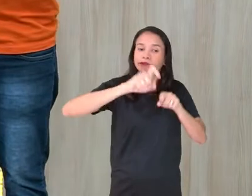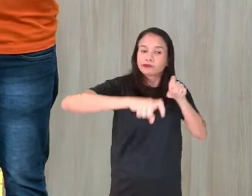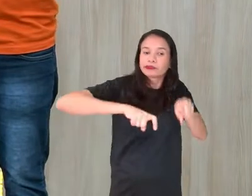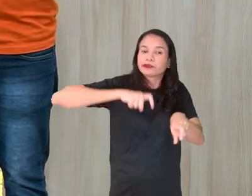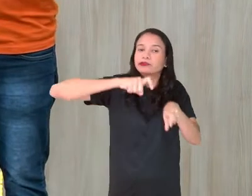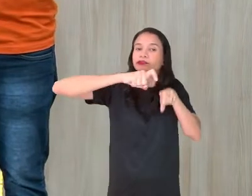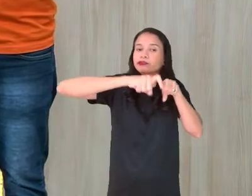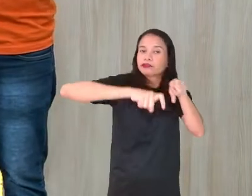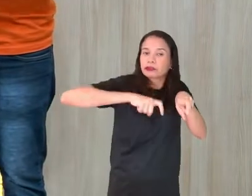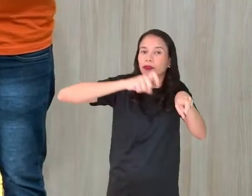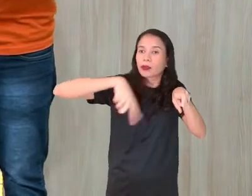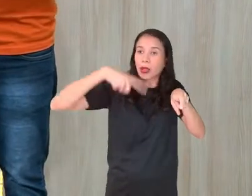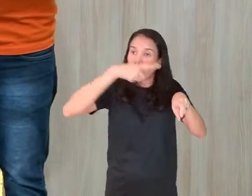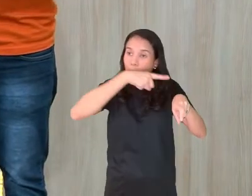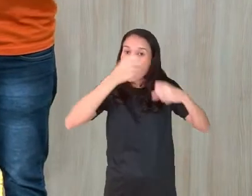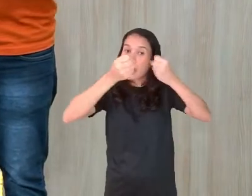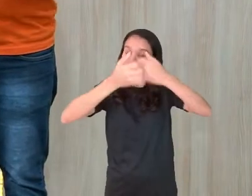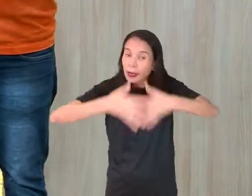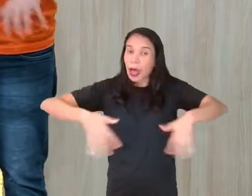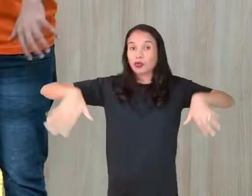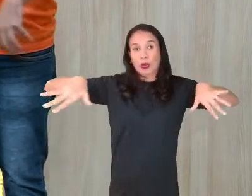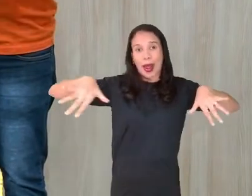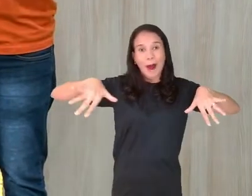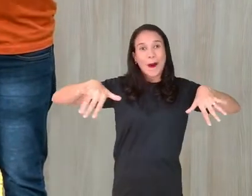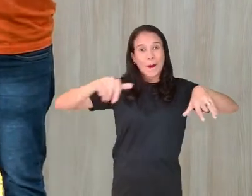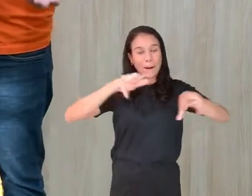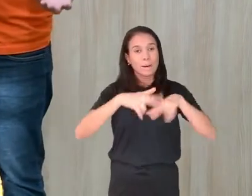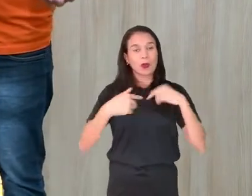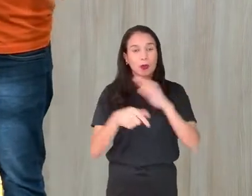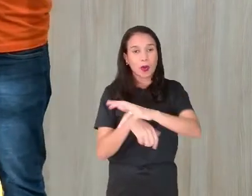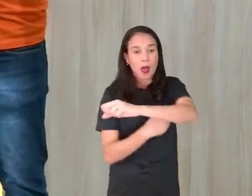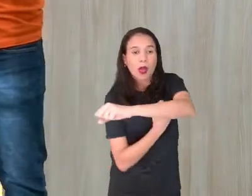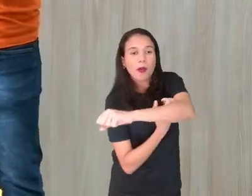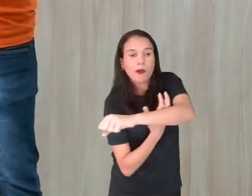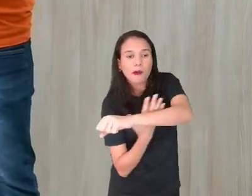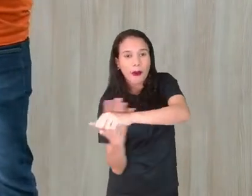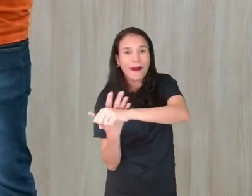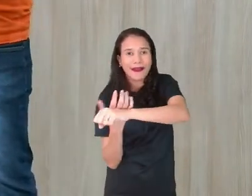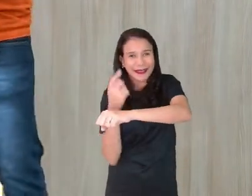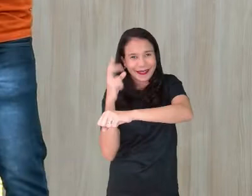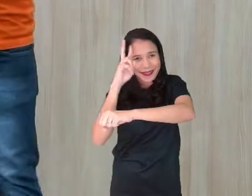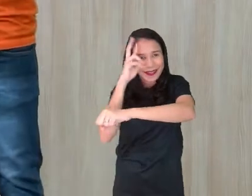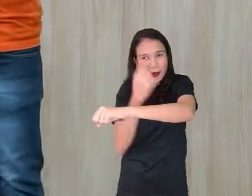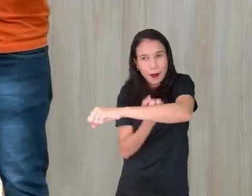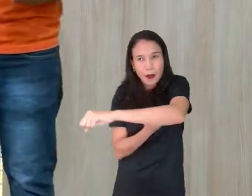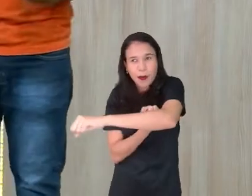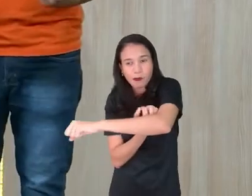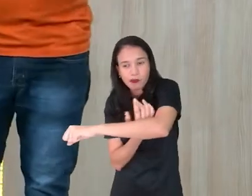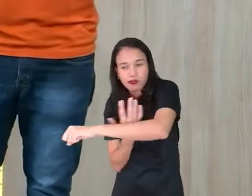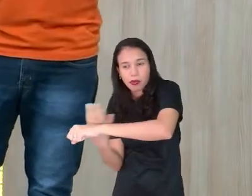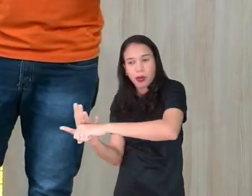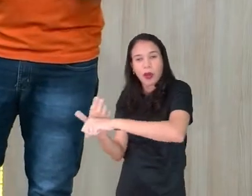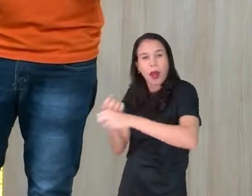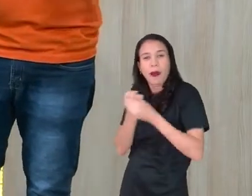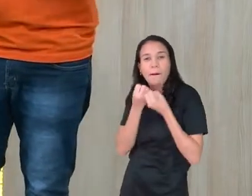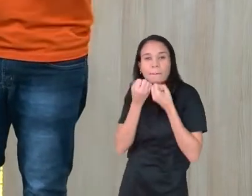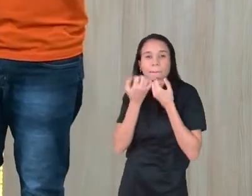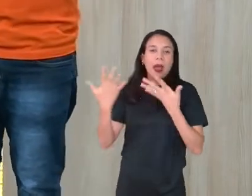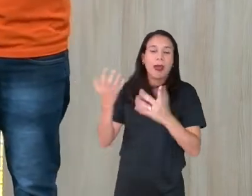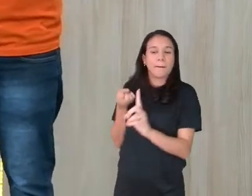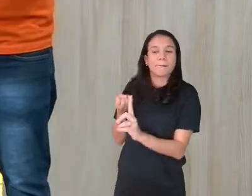esse lugar é um pasto natural, né? Então a própria vegetação de gramínea que eu falei para vocês, né, vai